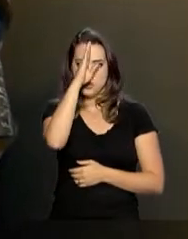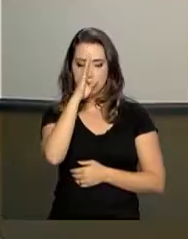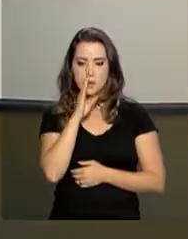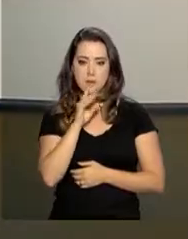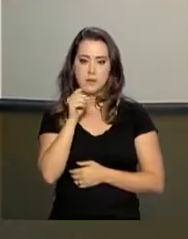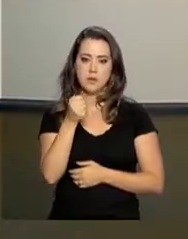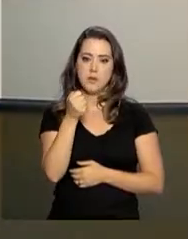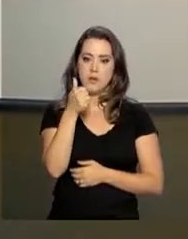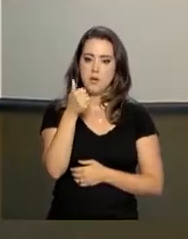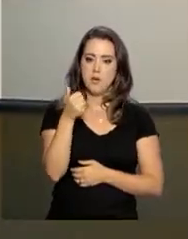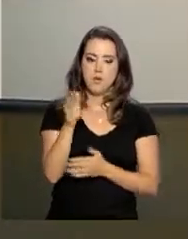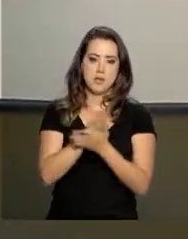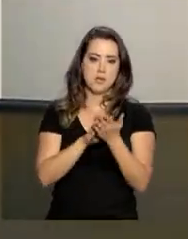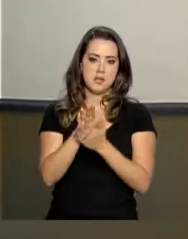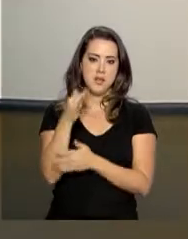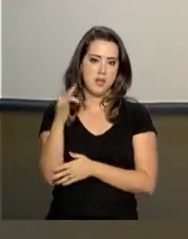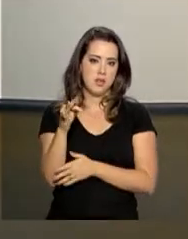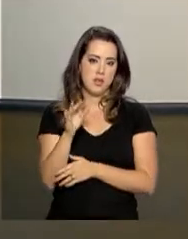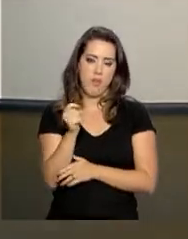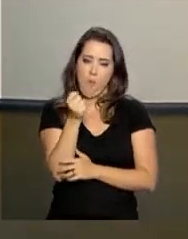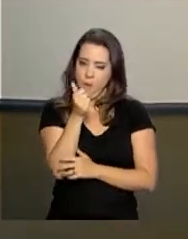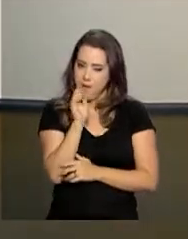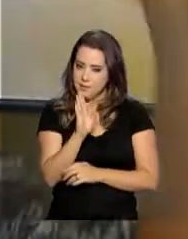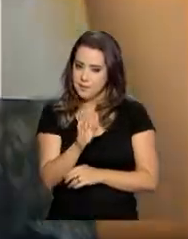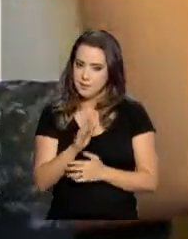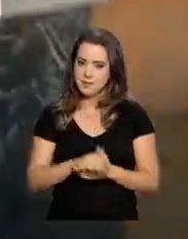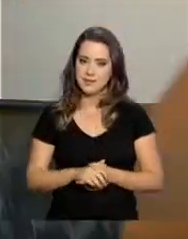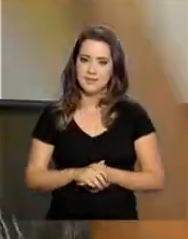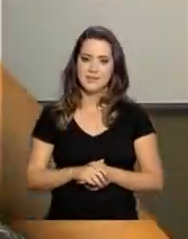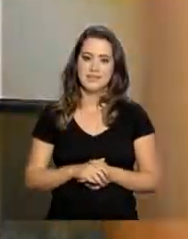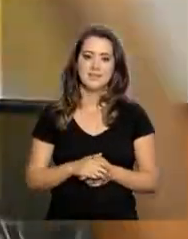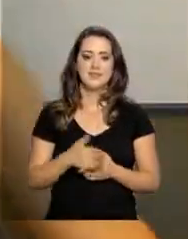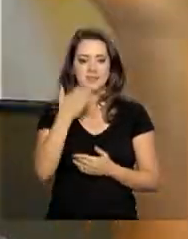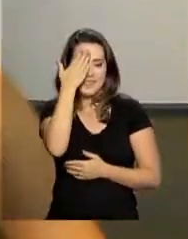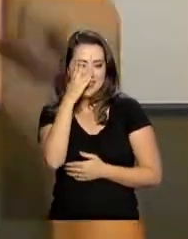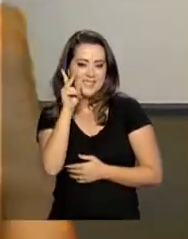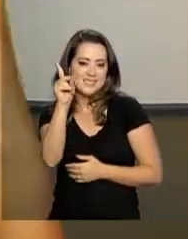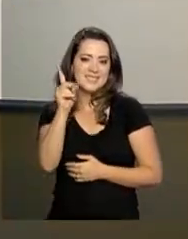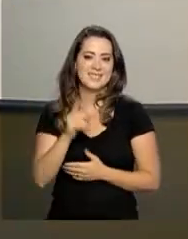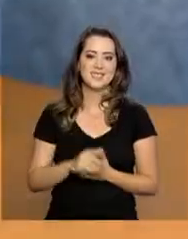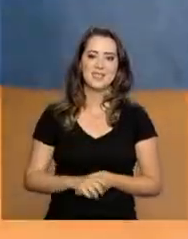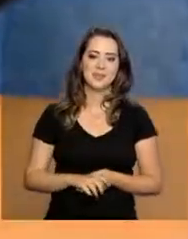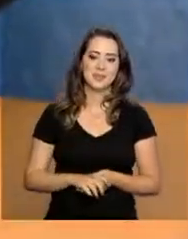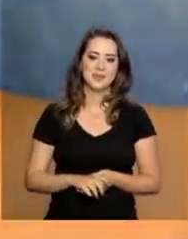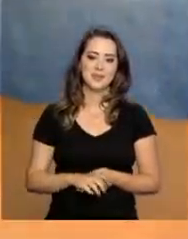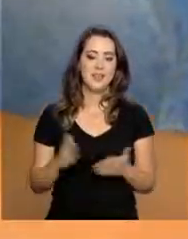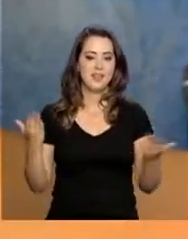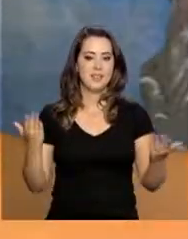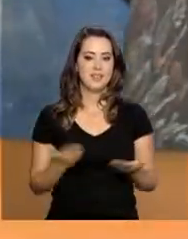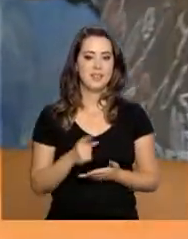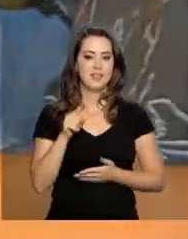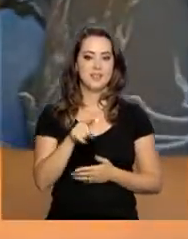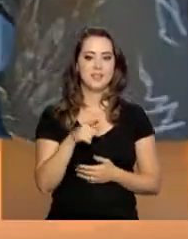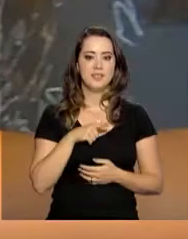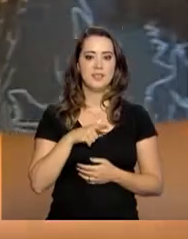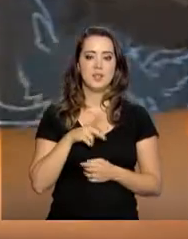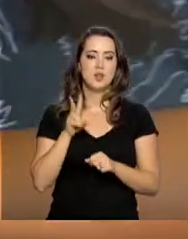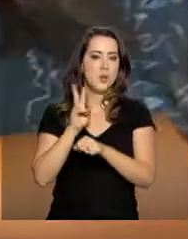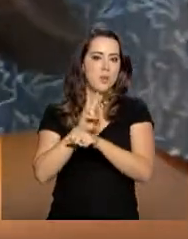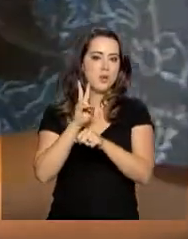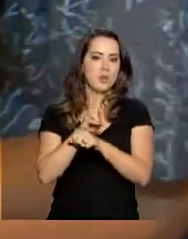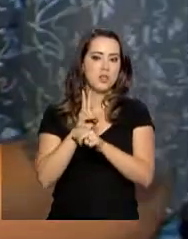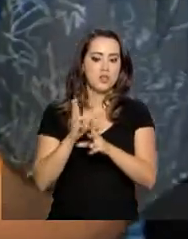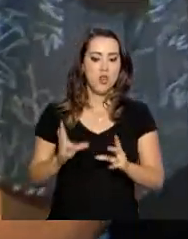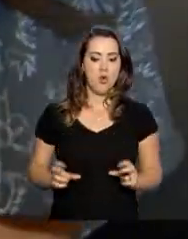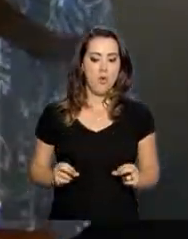graça, quase não doeu. Quase, né, Manu? Graças a Deus! E agora ela está imune ao vírus